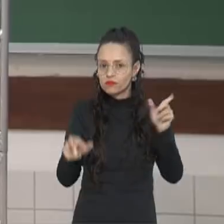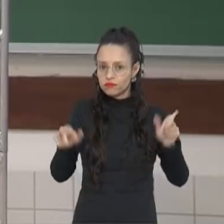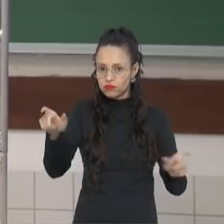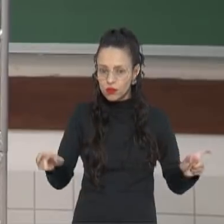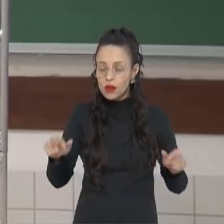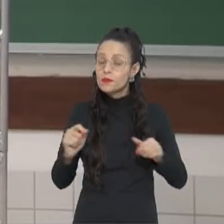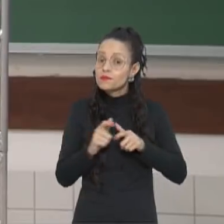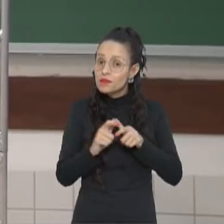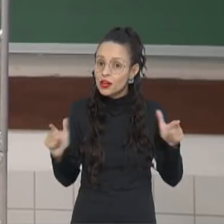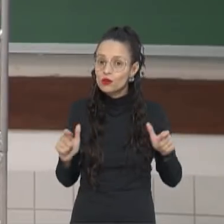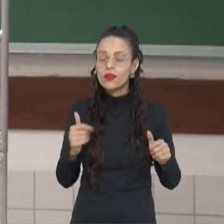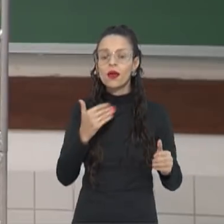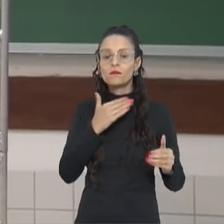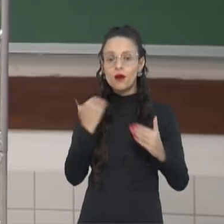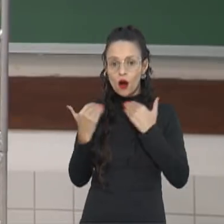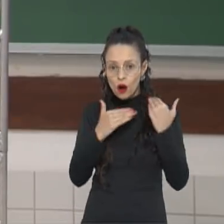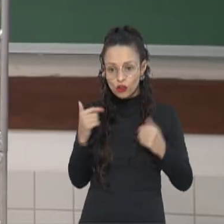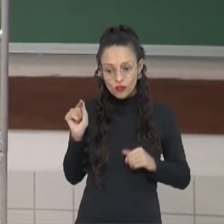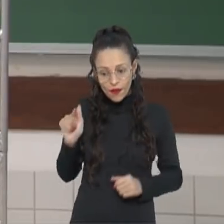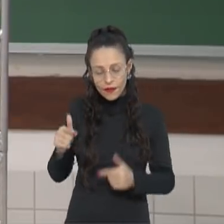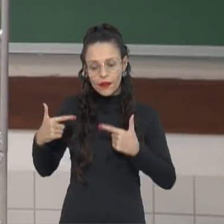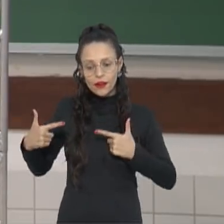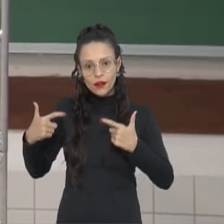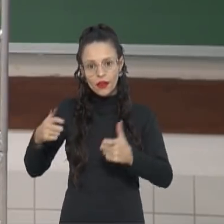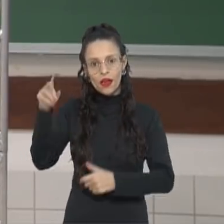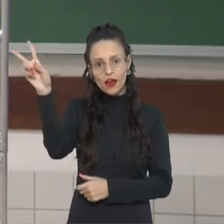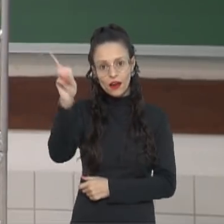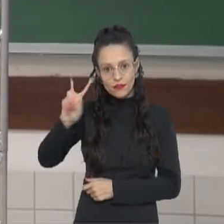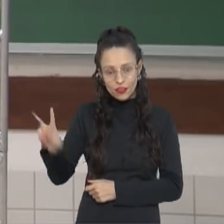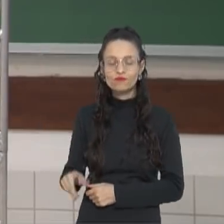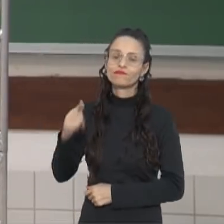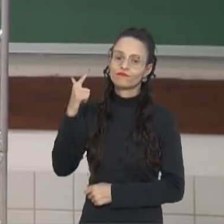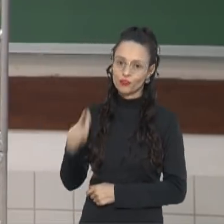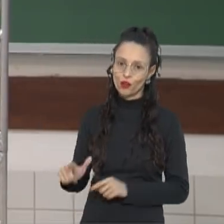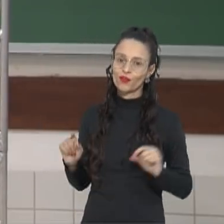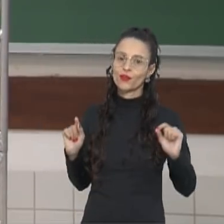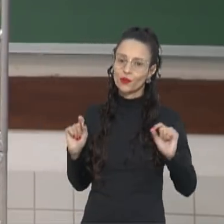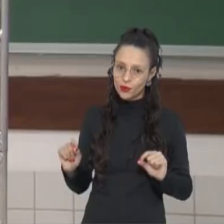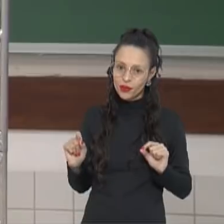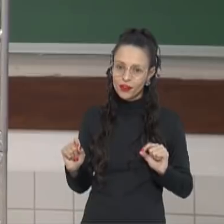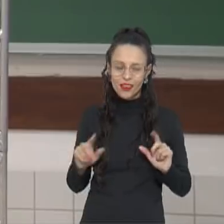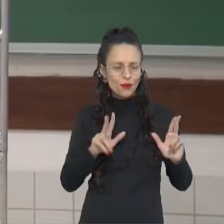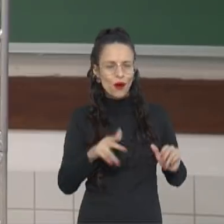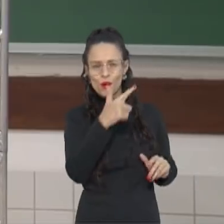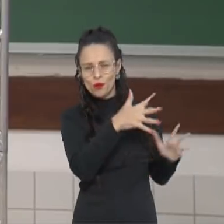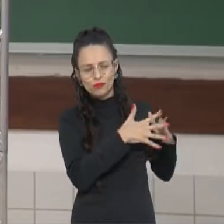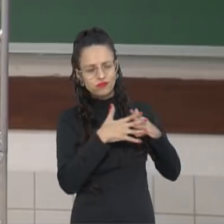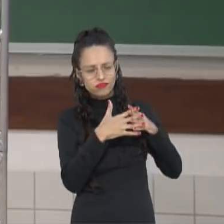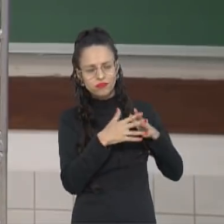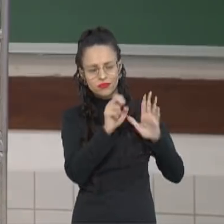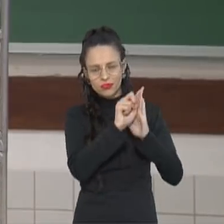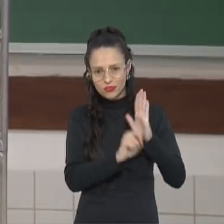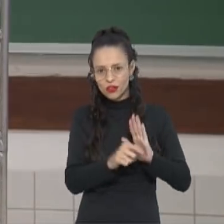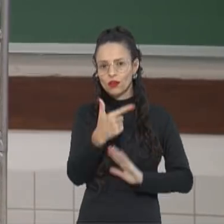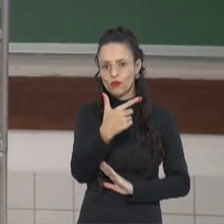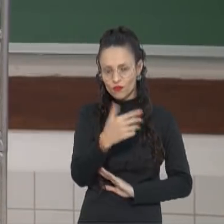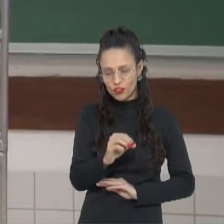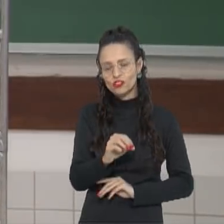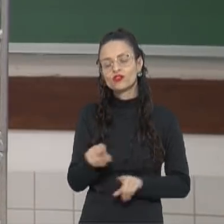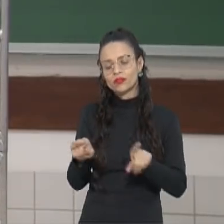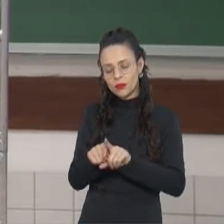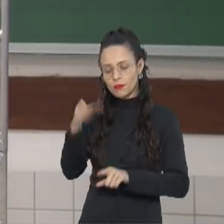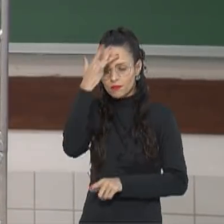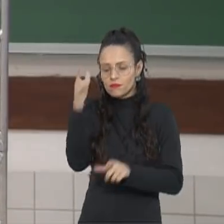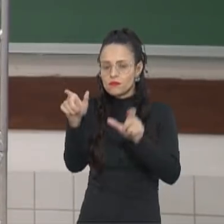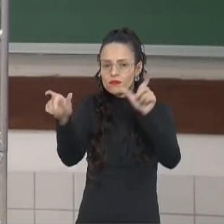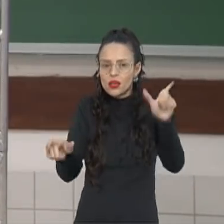dos feridos e dos mortos na Guerra do Vietnã, de novo, como boa parte dos confrontos do século XX, civis